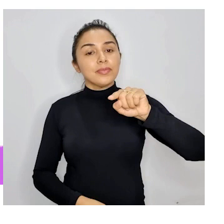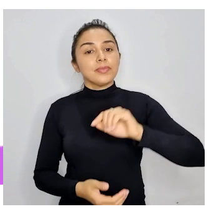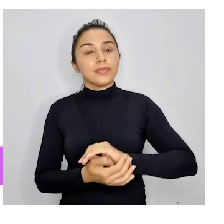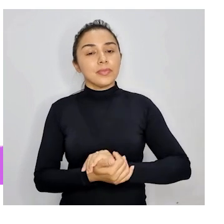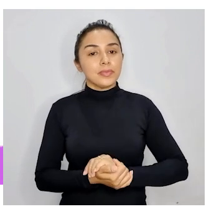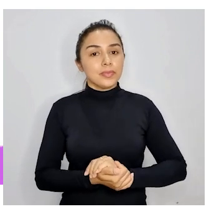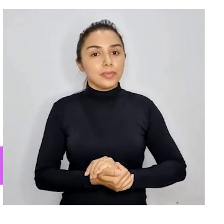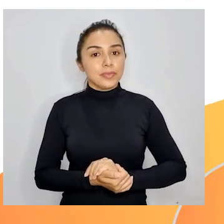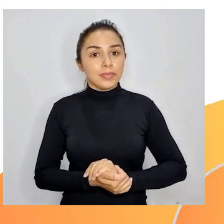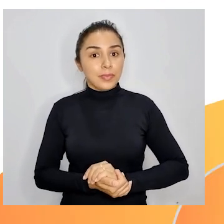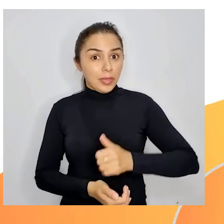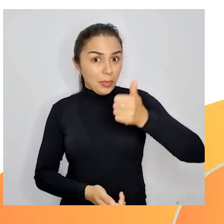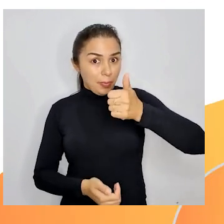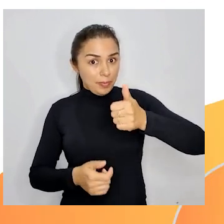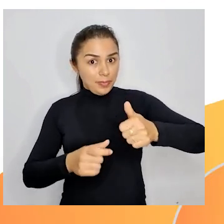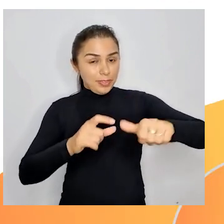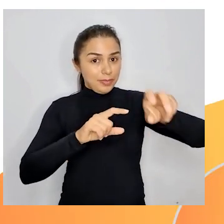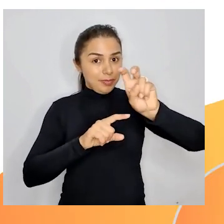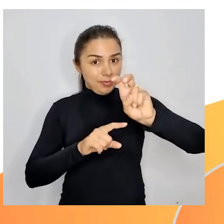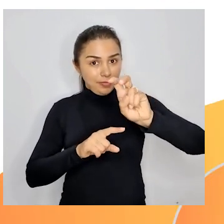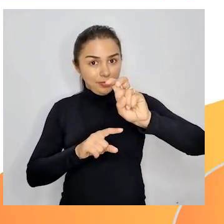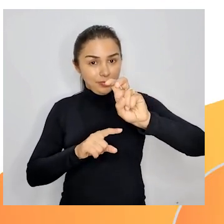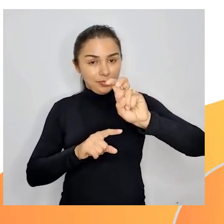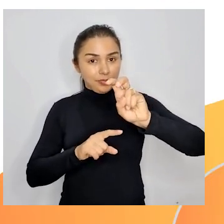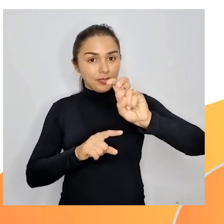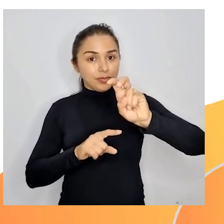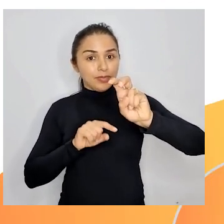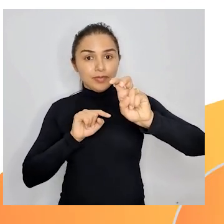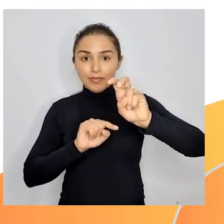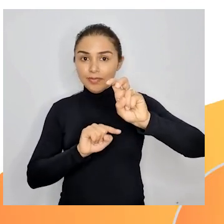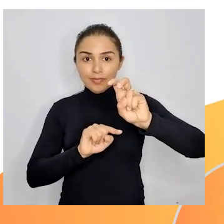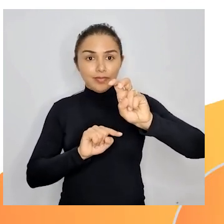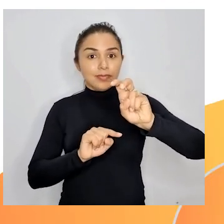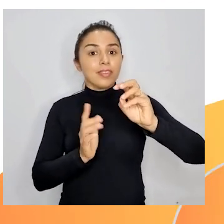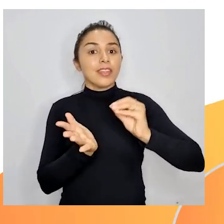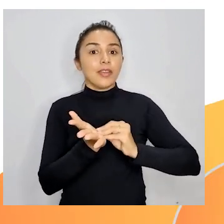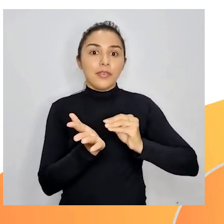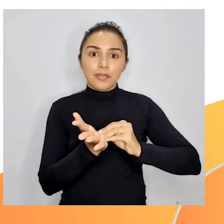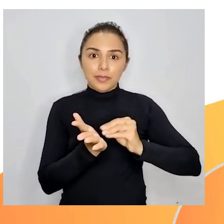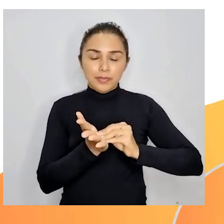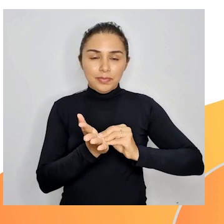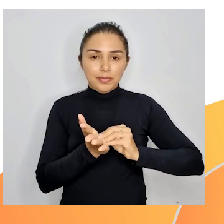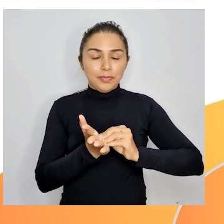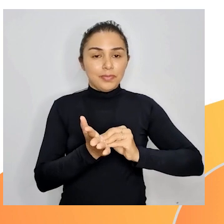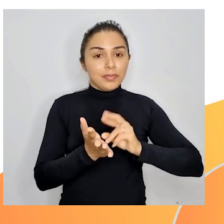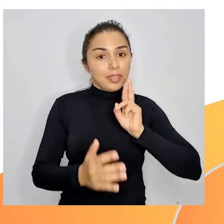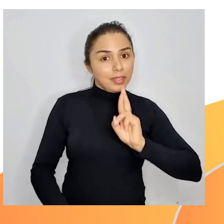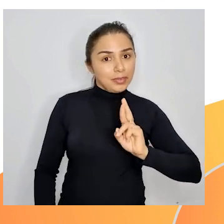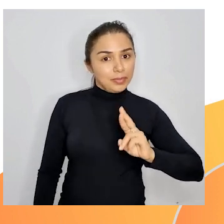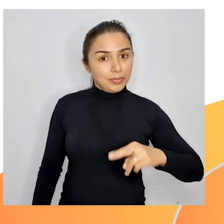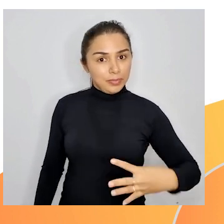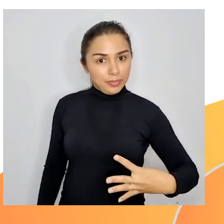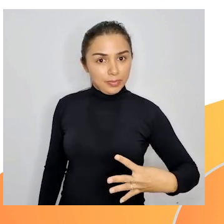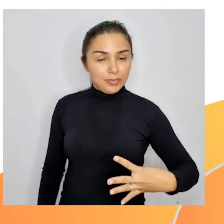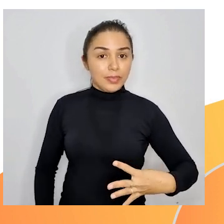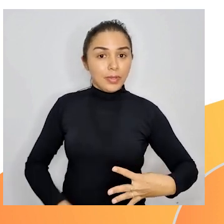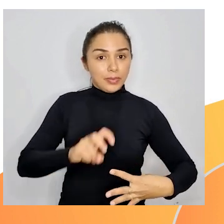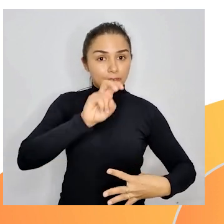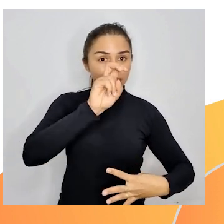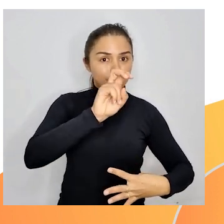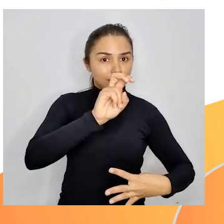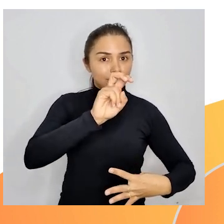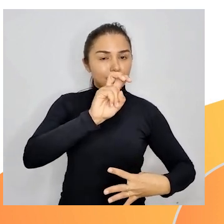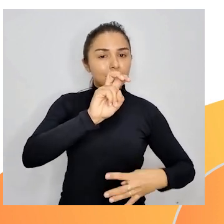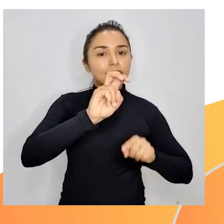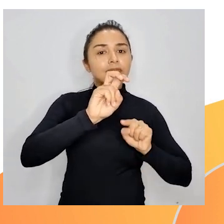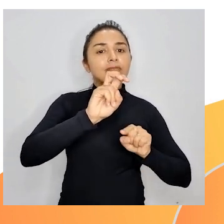no minuendo, não tenho subtraindo, e aí eu tenho o 4 lá como resultado, né? Então, como